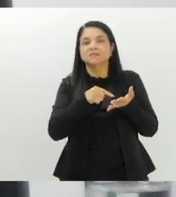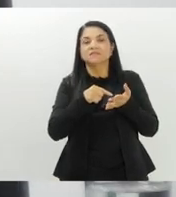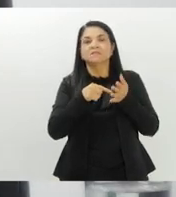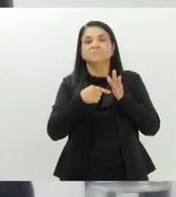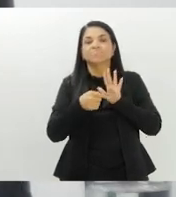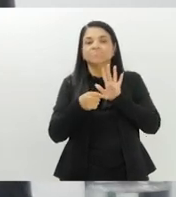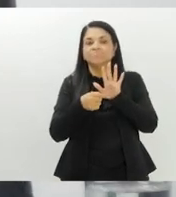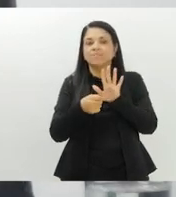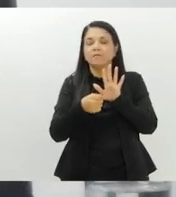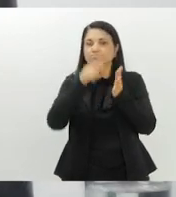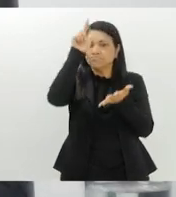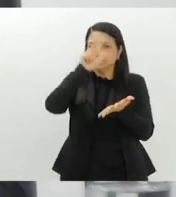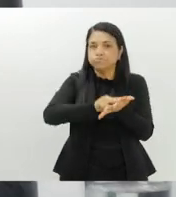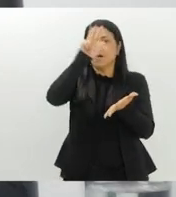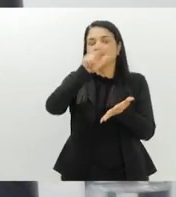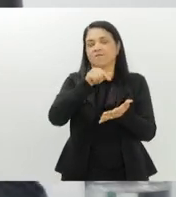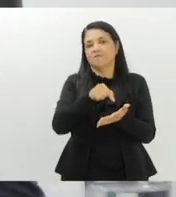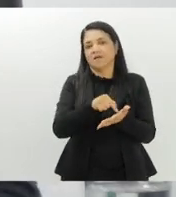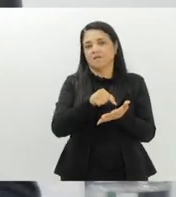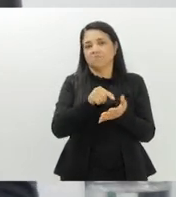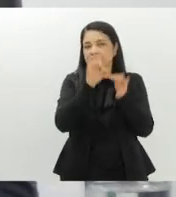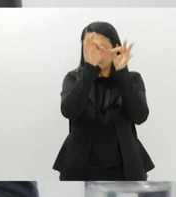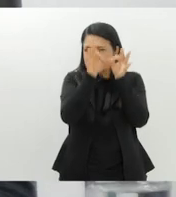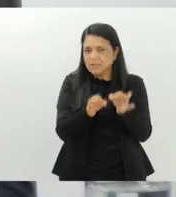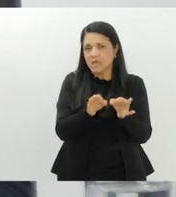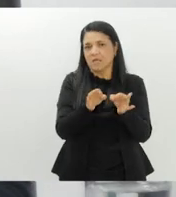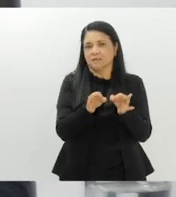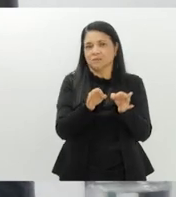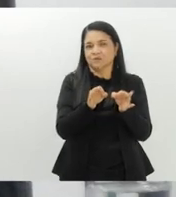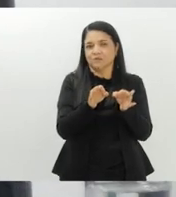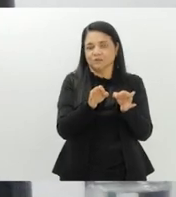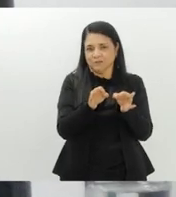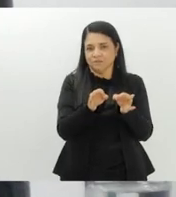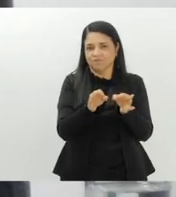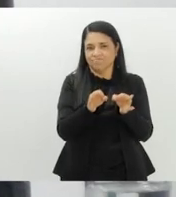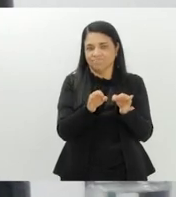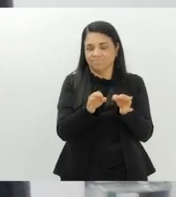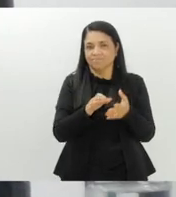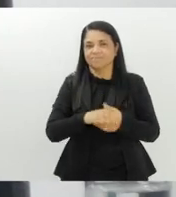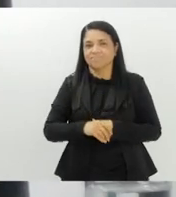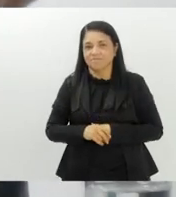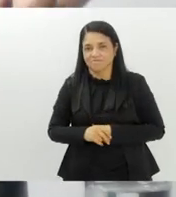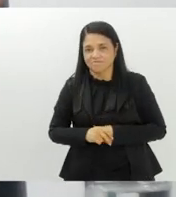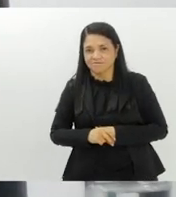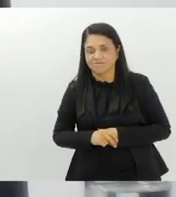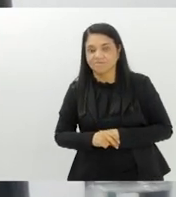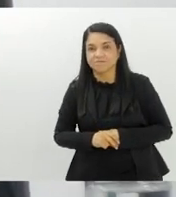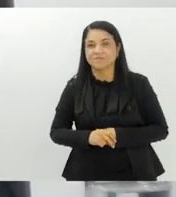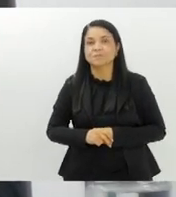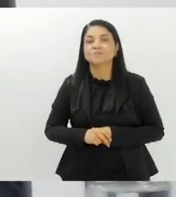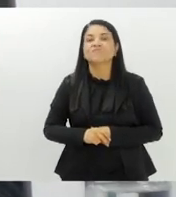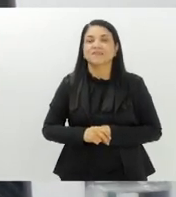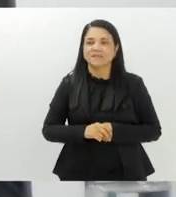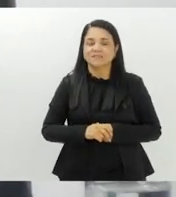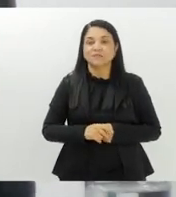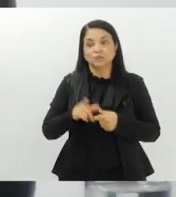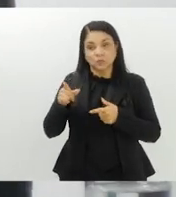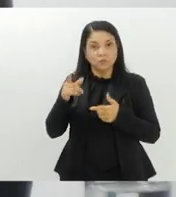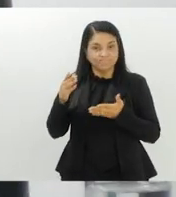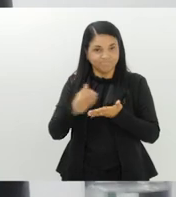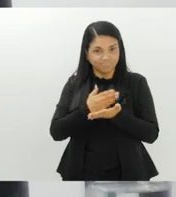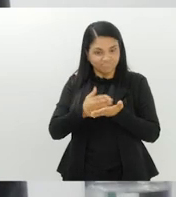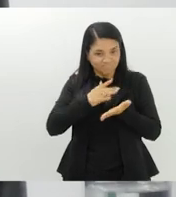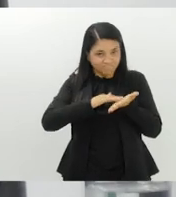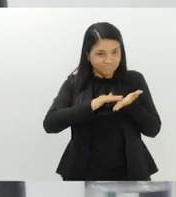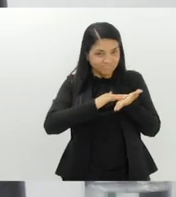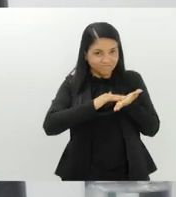a chancelar, para ver se está, né, nos moldes correto. E aí está. Foi um prazer,